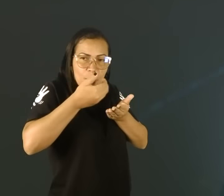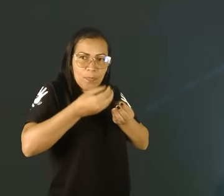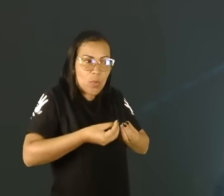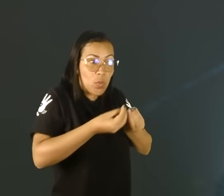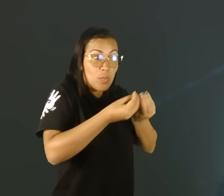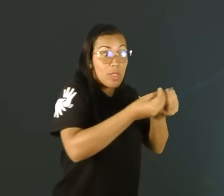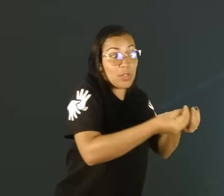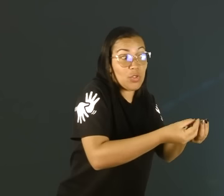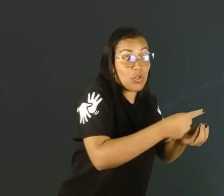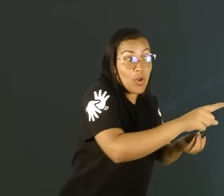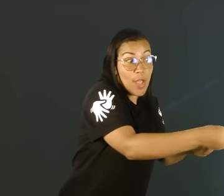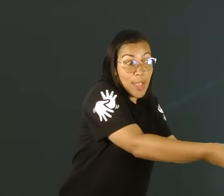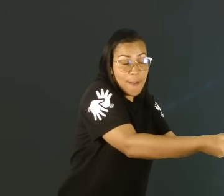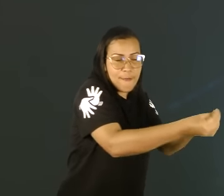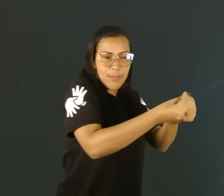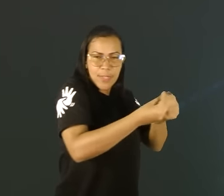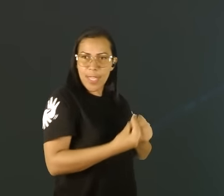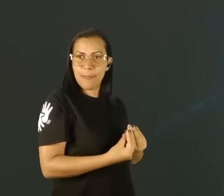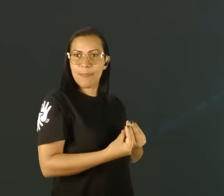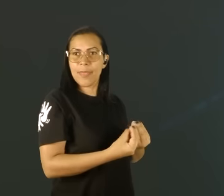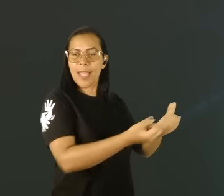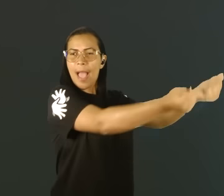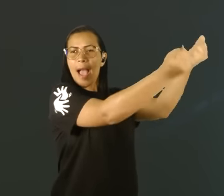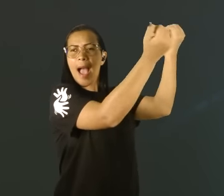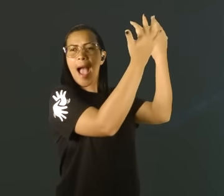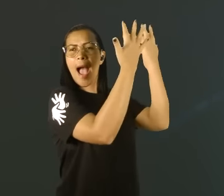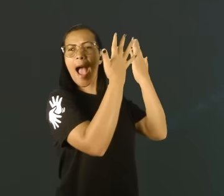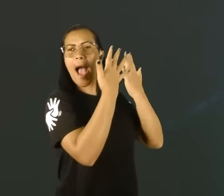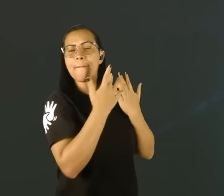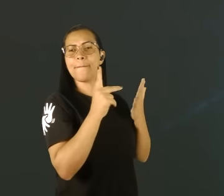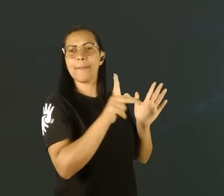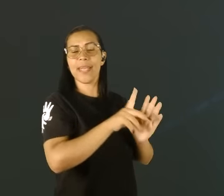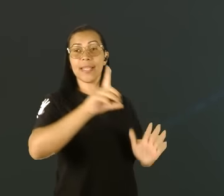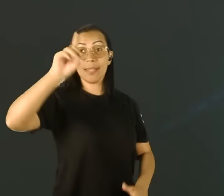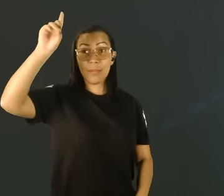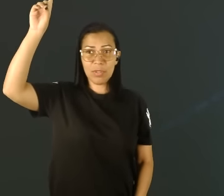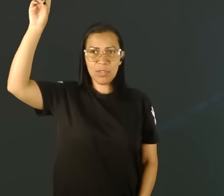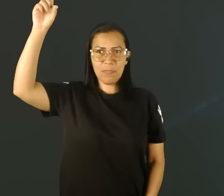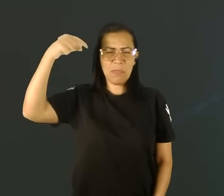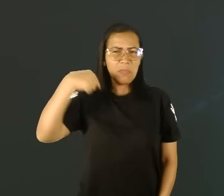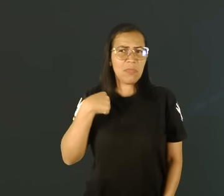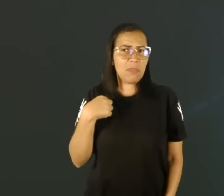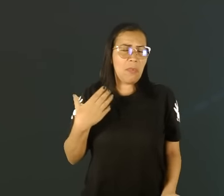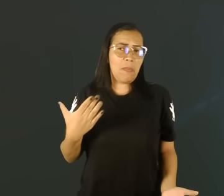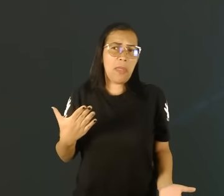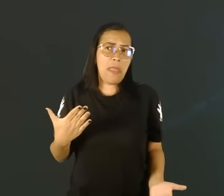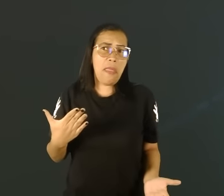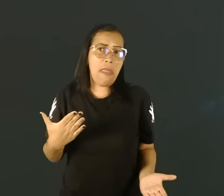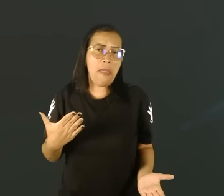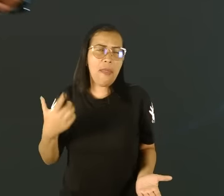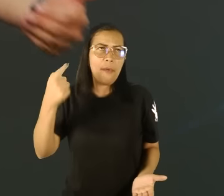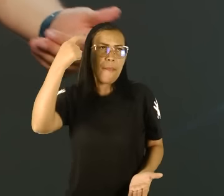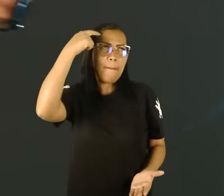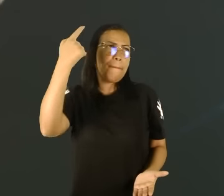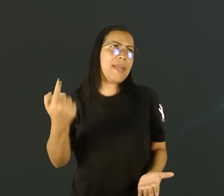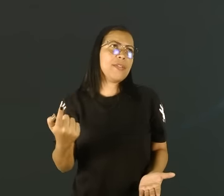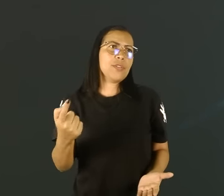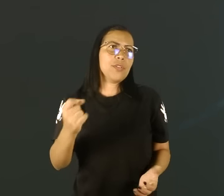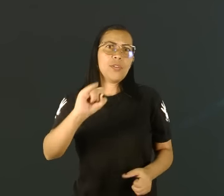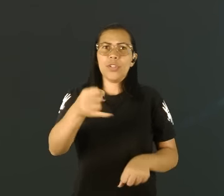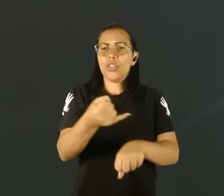não posso ficar com raiva de Jacó quando ele propõe para o irmão trocar uma Ferrari por um carrinho de